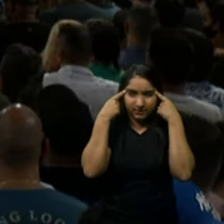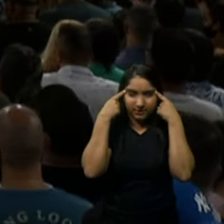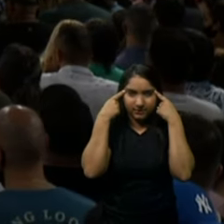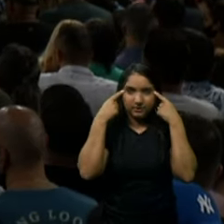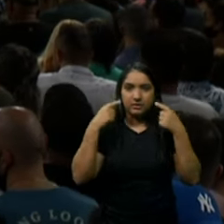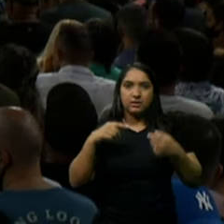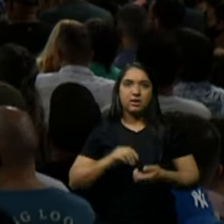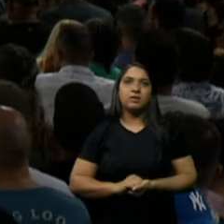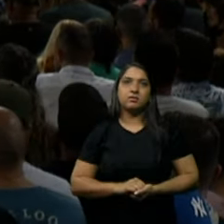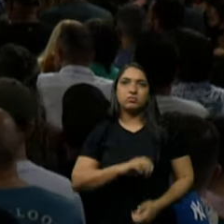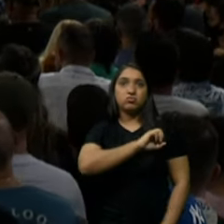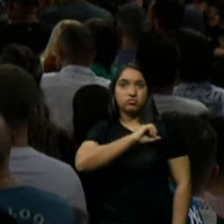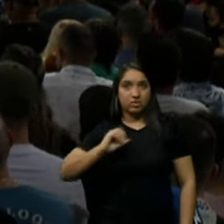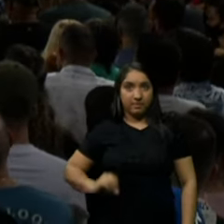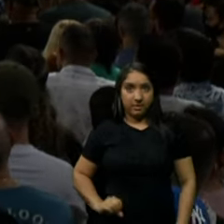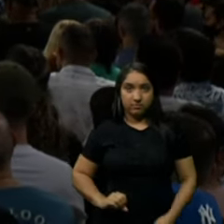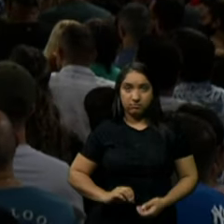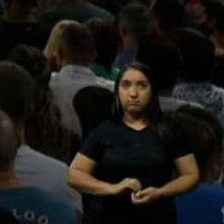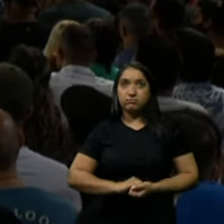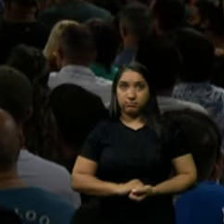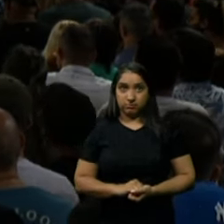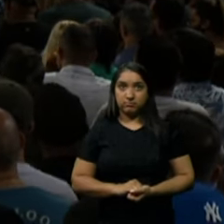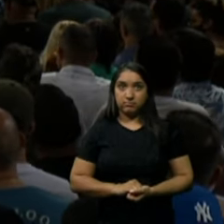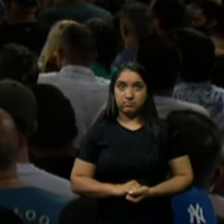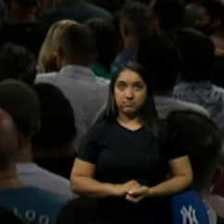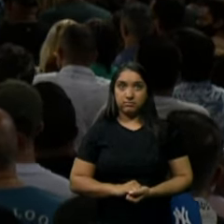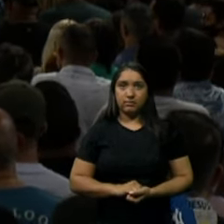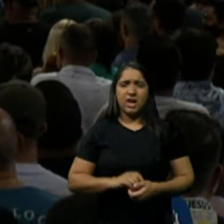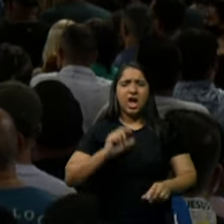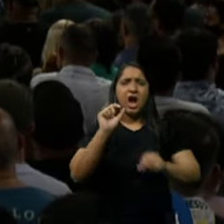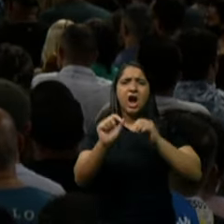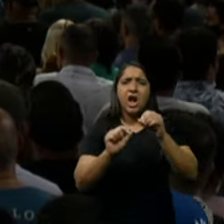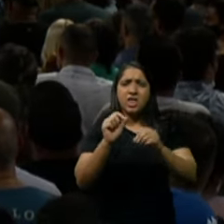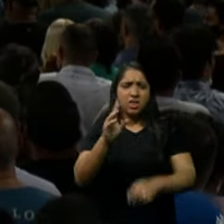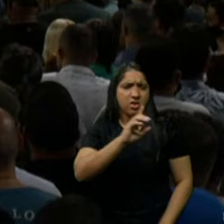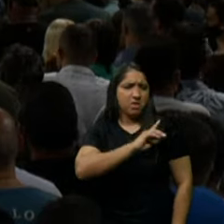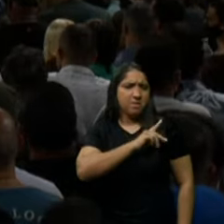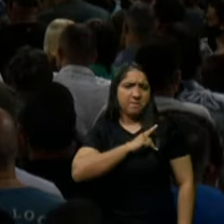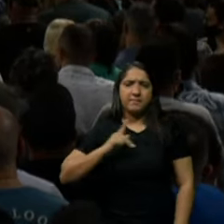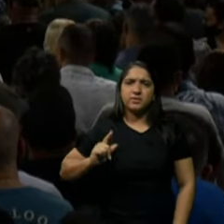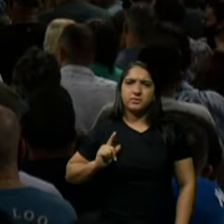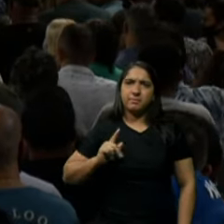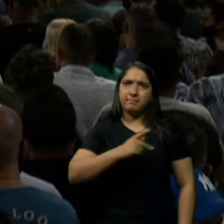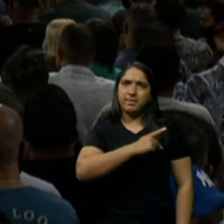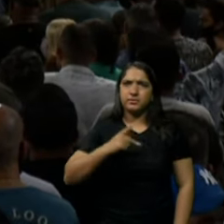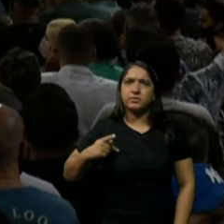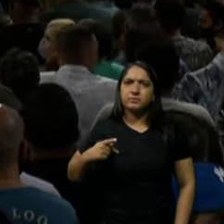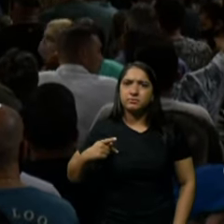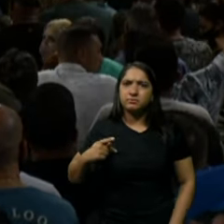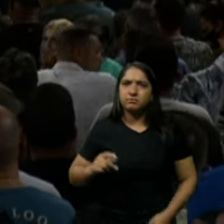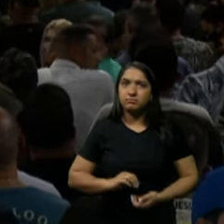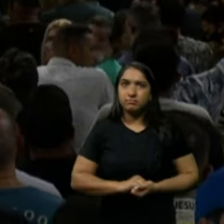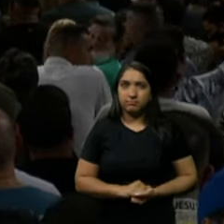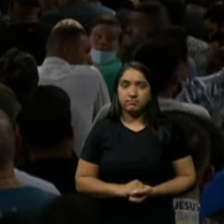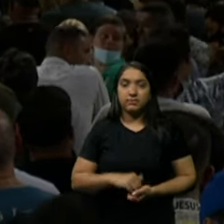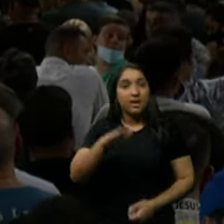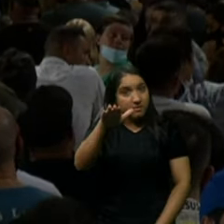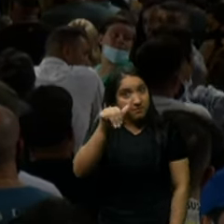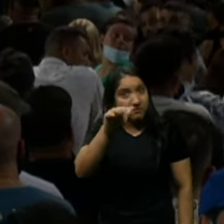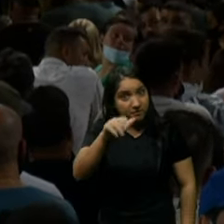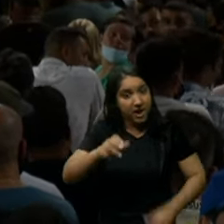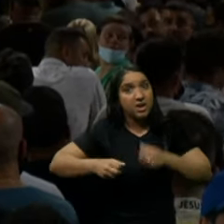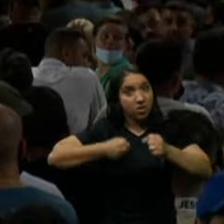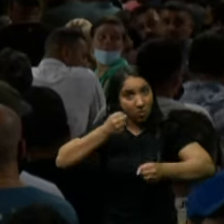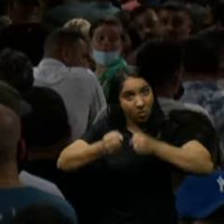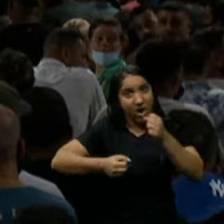japonês do Japão não cadê o pastor do Japão tá aí e vem cá